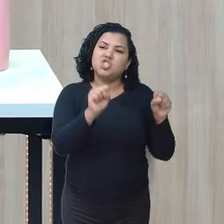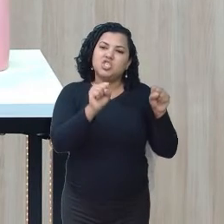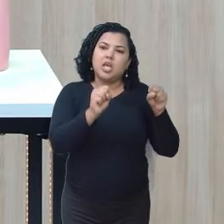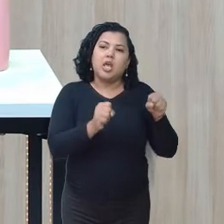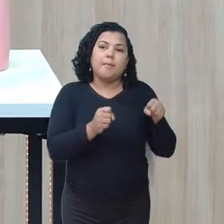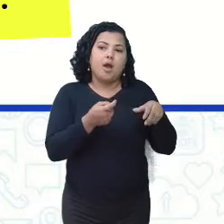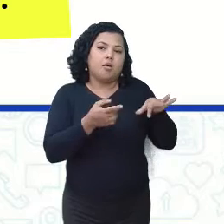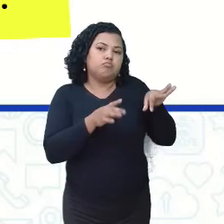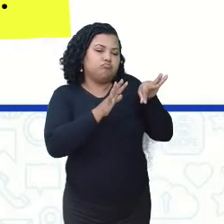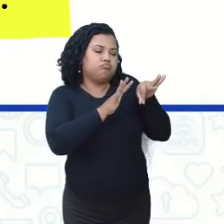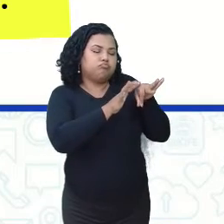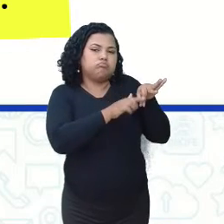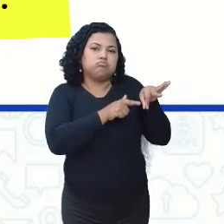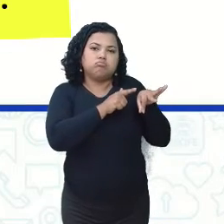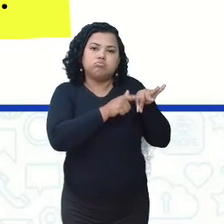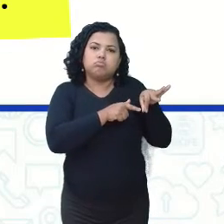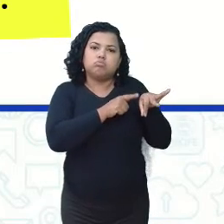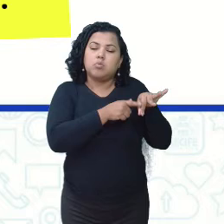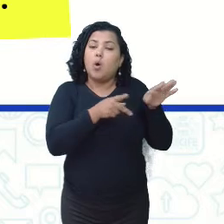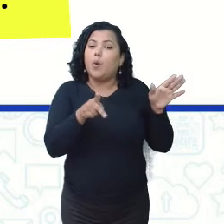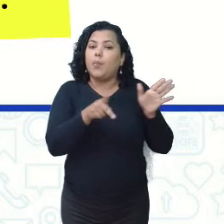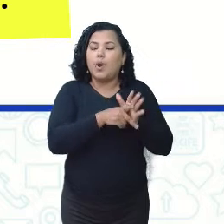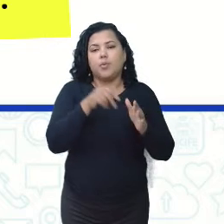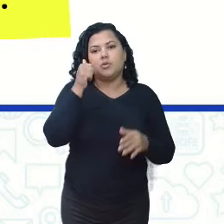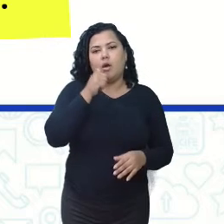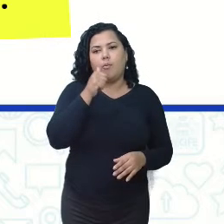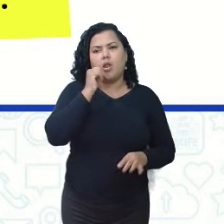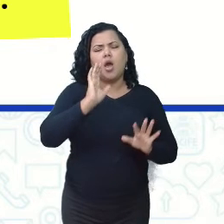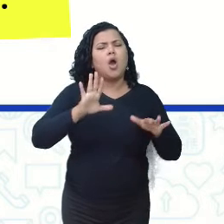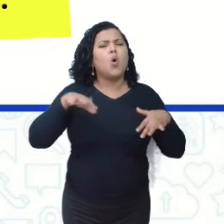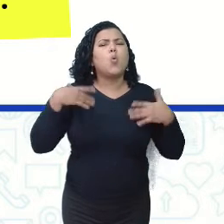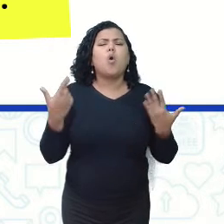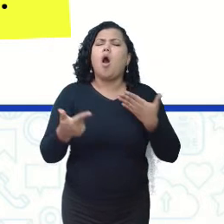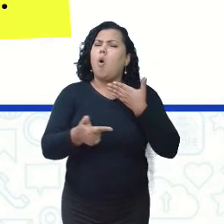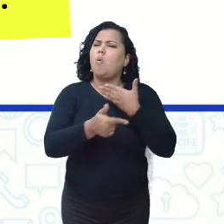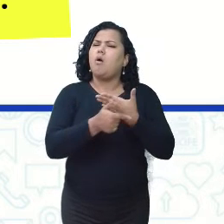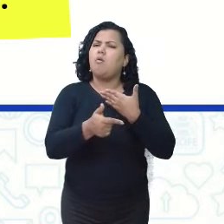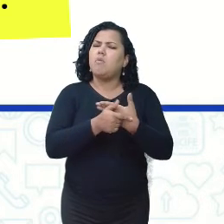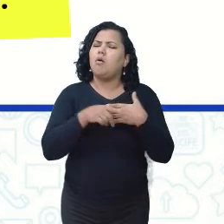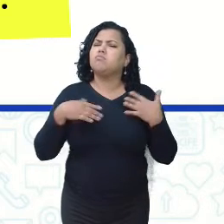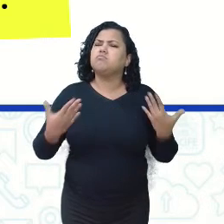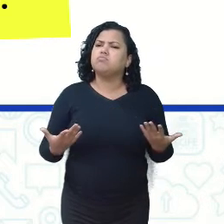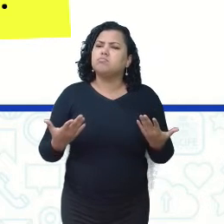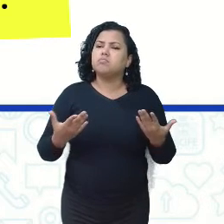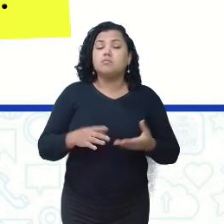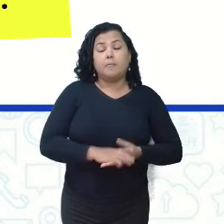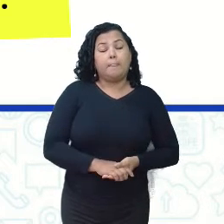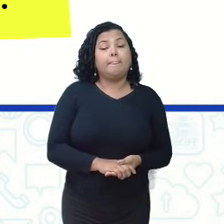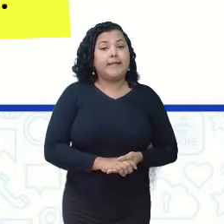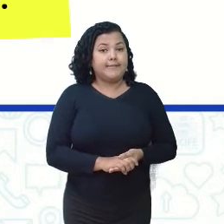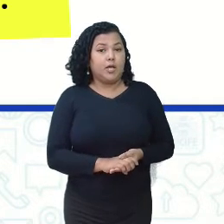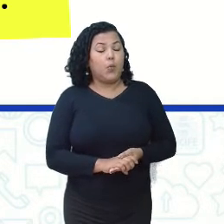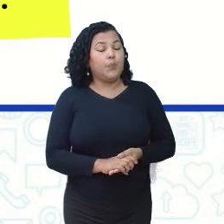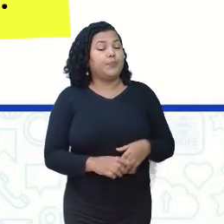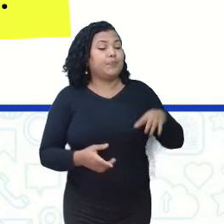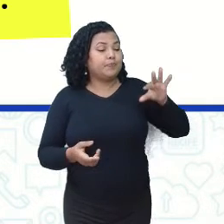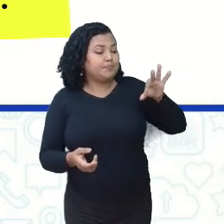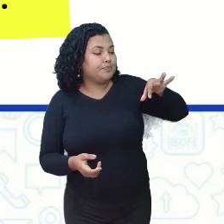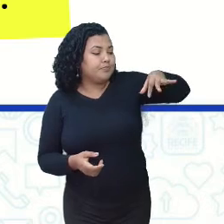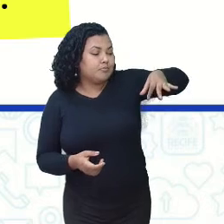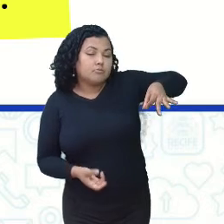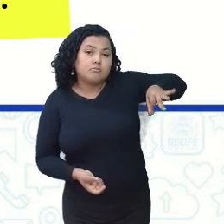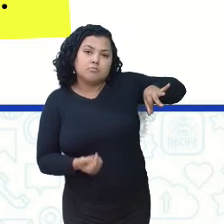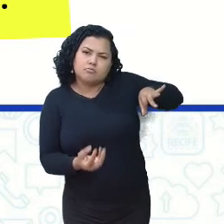genital feminino. Então qual a função do sistema genital feminino? Então o sistema genital feminino, a